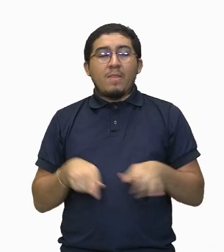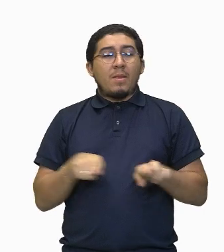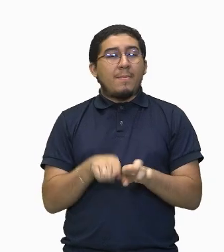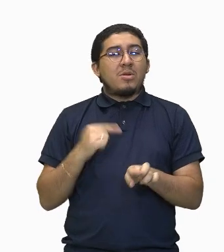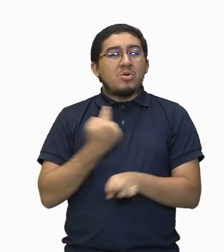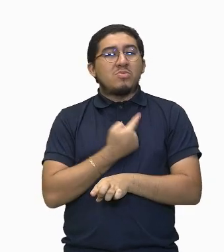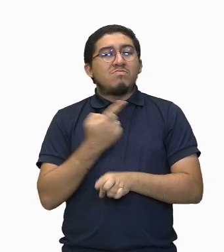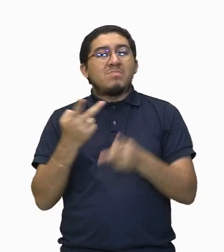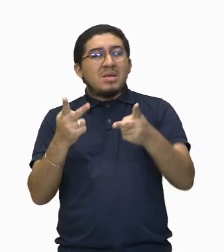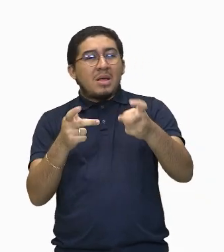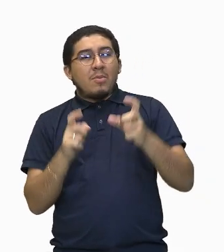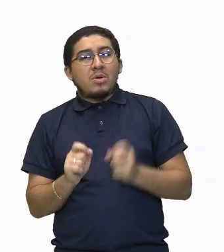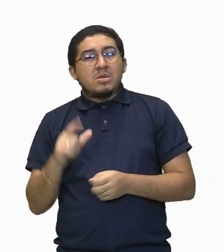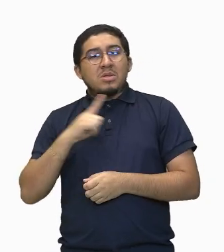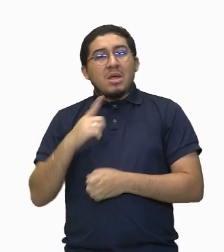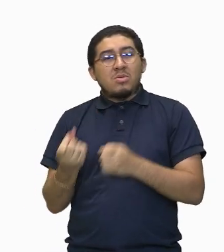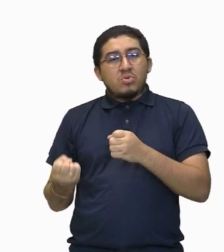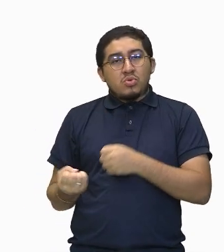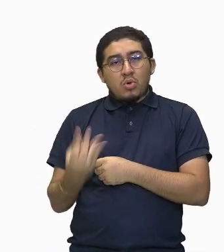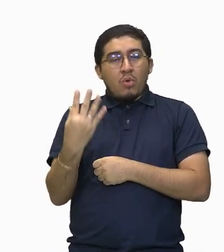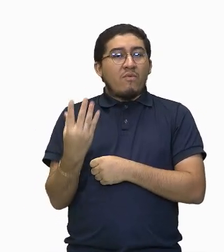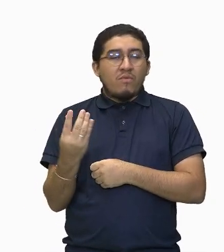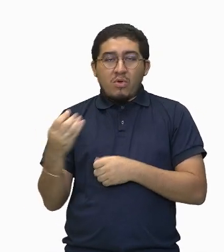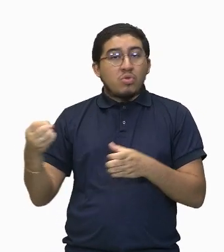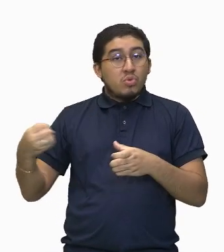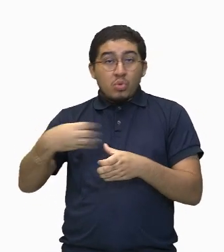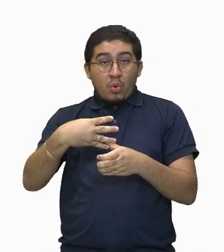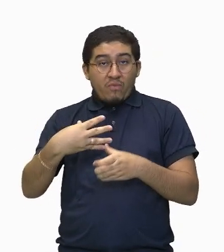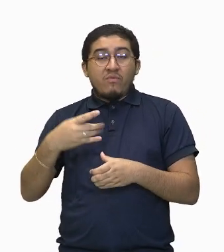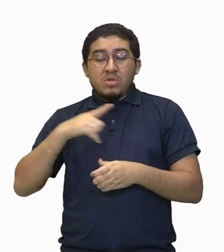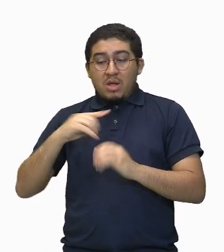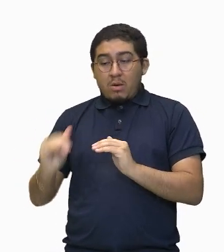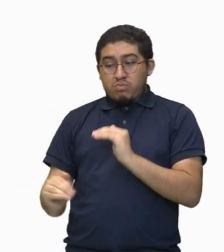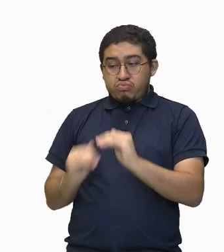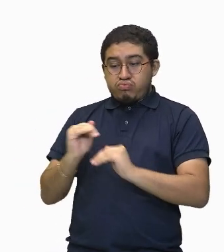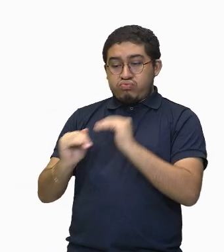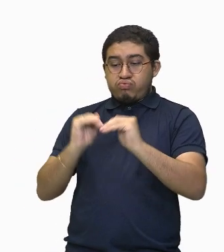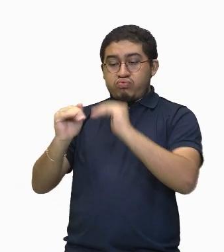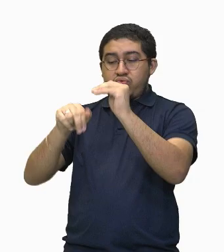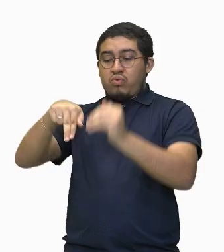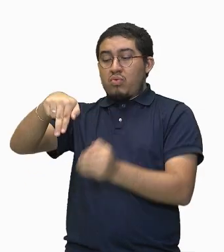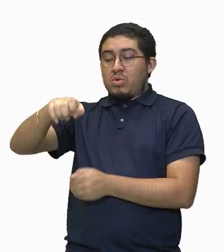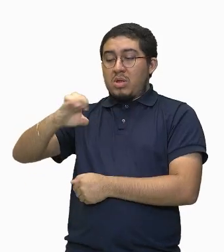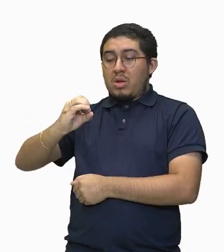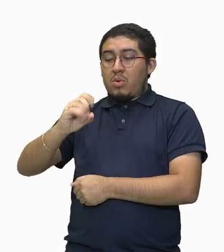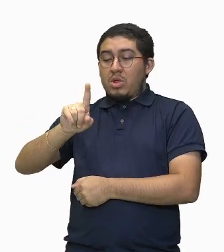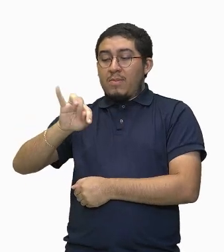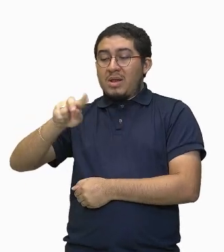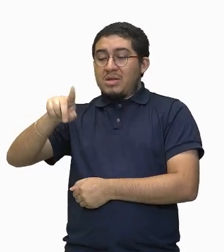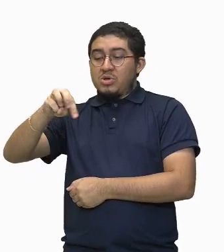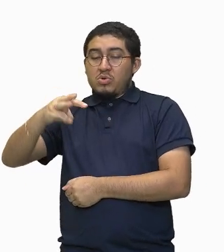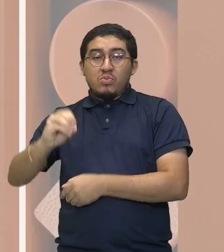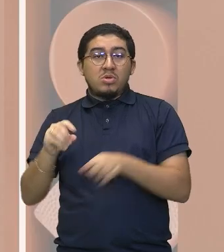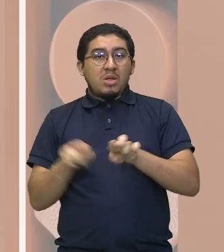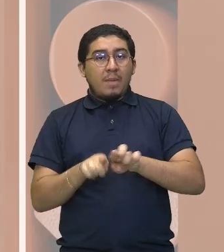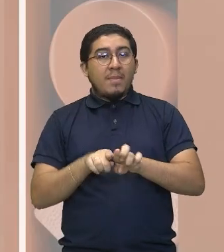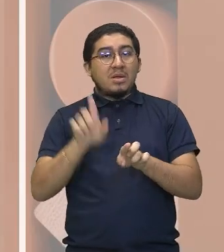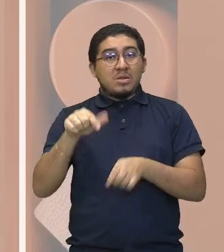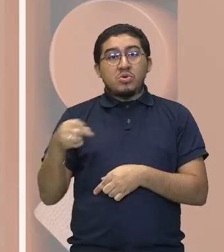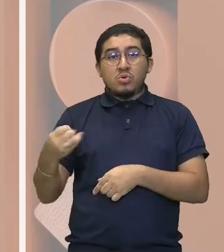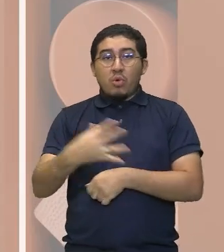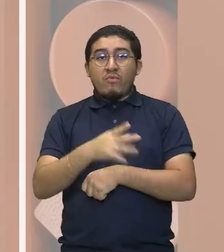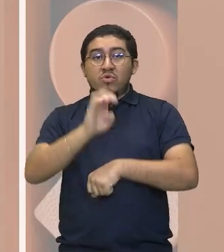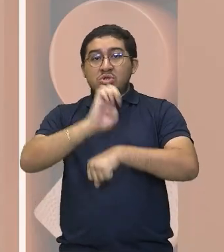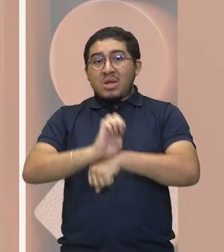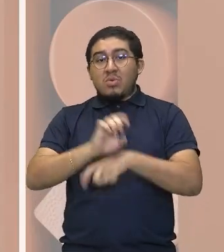neoliberalismo. Nesse novo modelo econômico, os estados, eles precisam